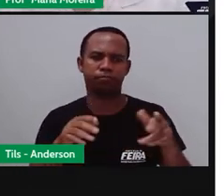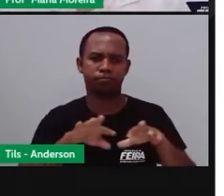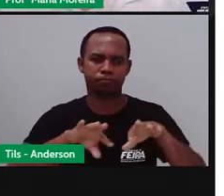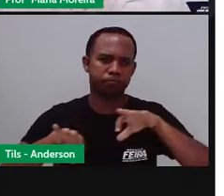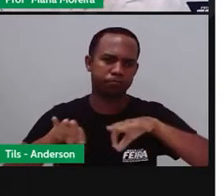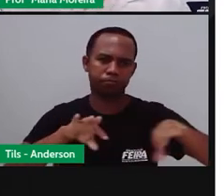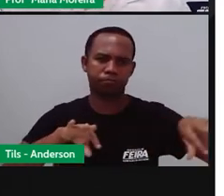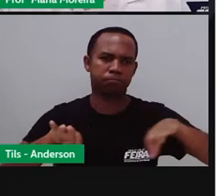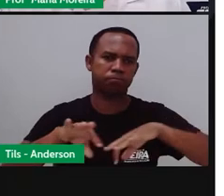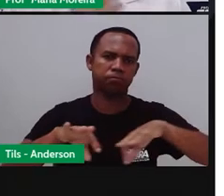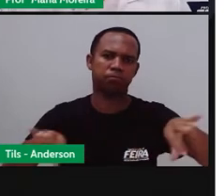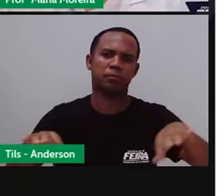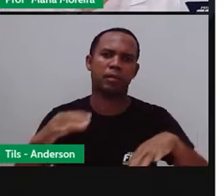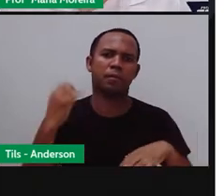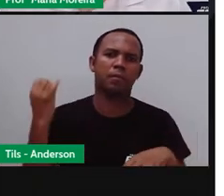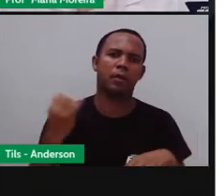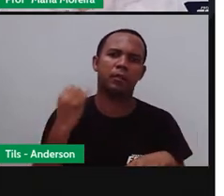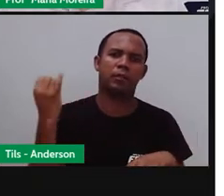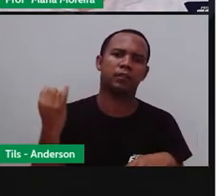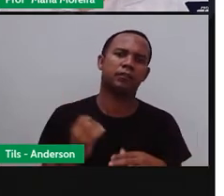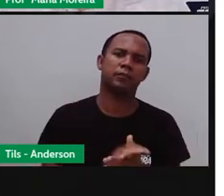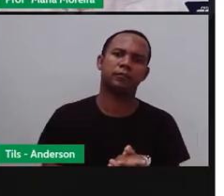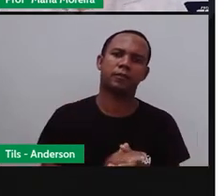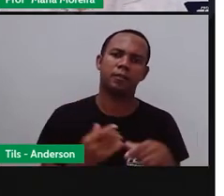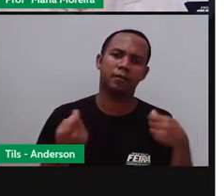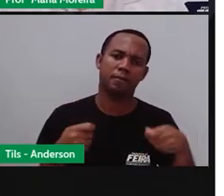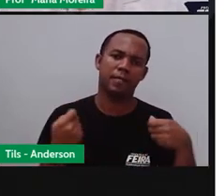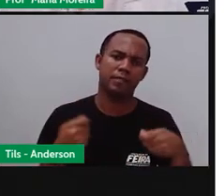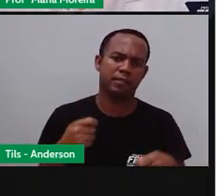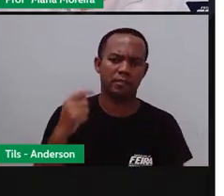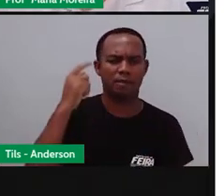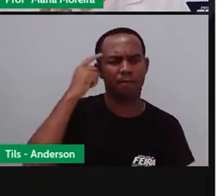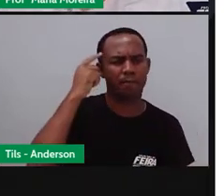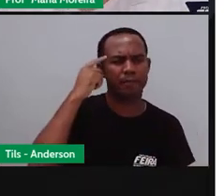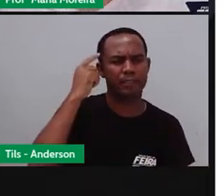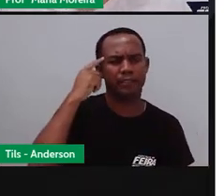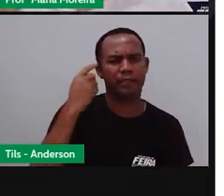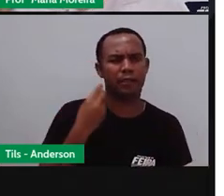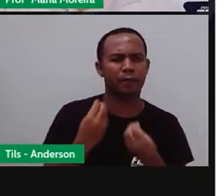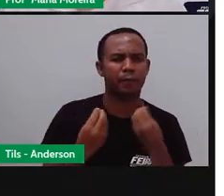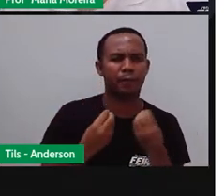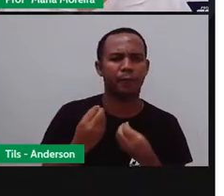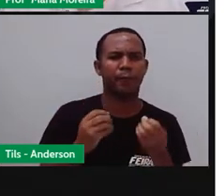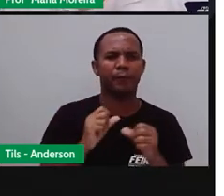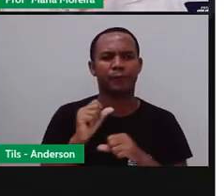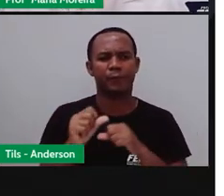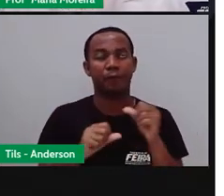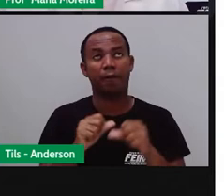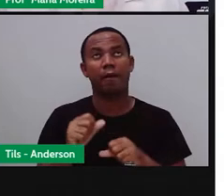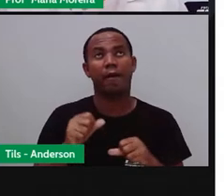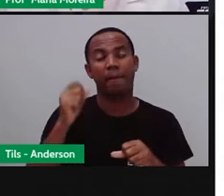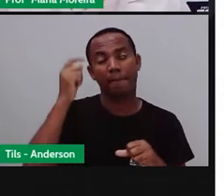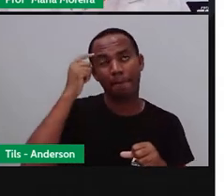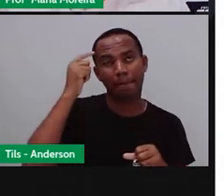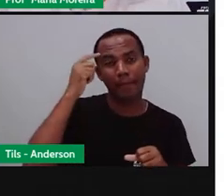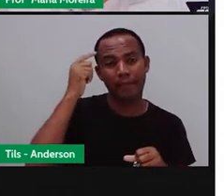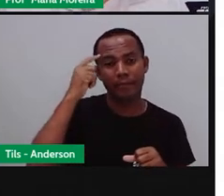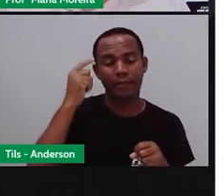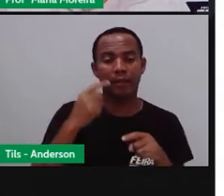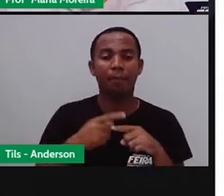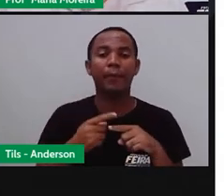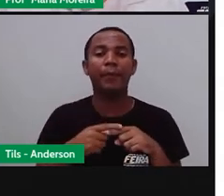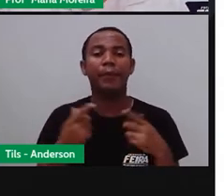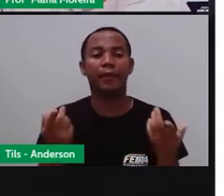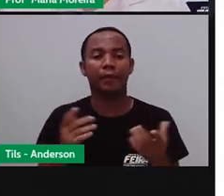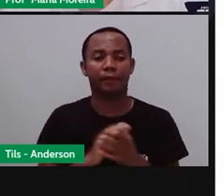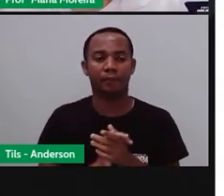do lixo, ela é muito importante, ela precisa ser repensada. E repensada, e pensada, porque vai chegar aí